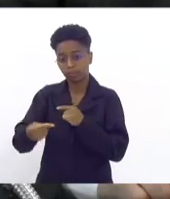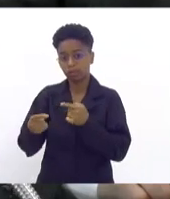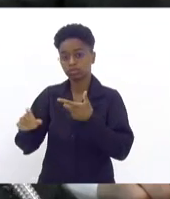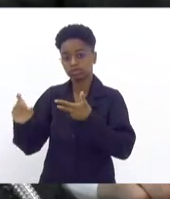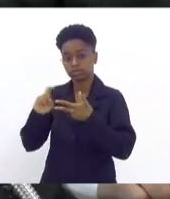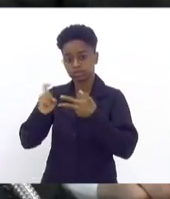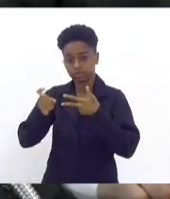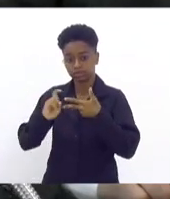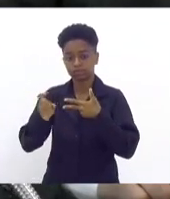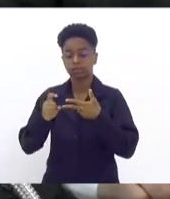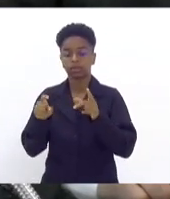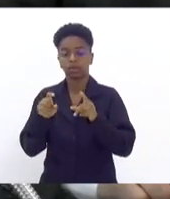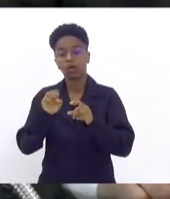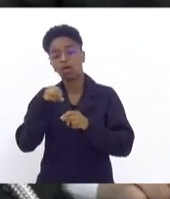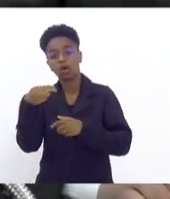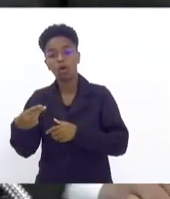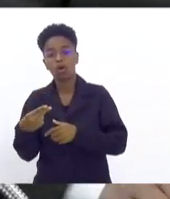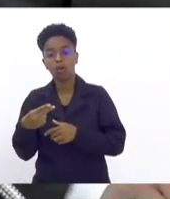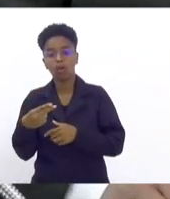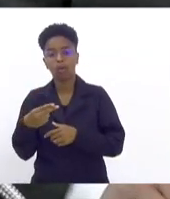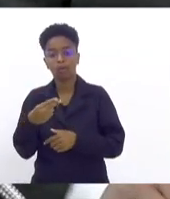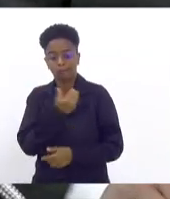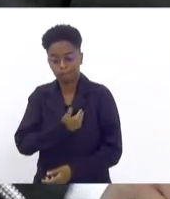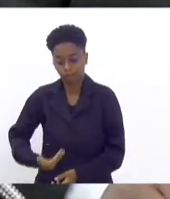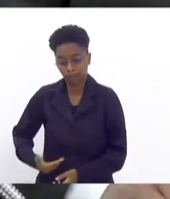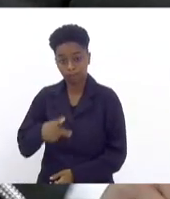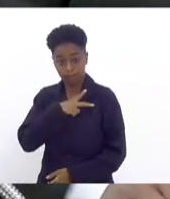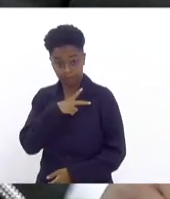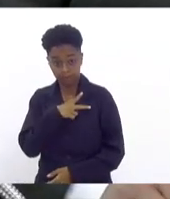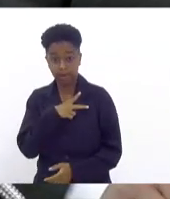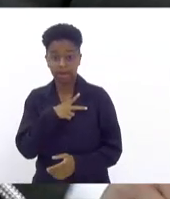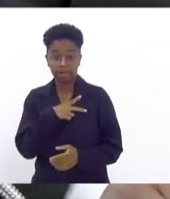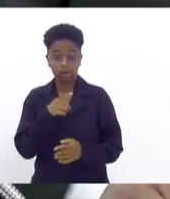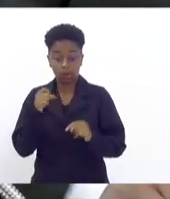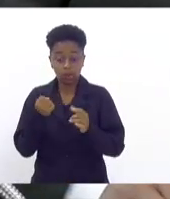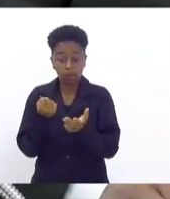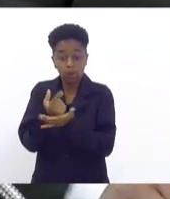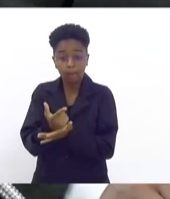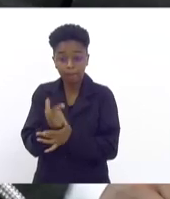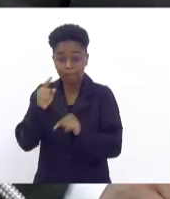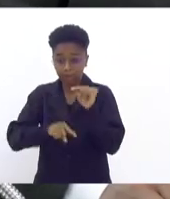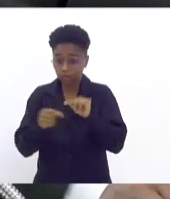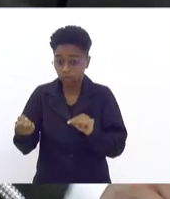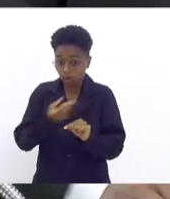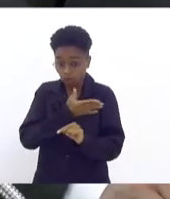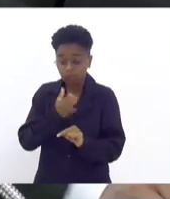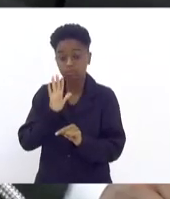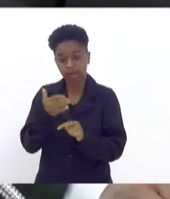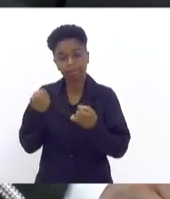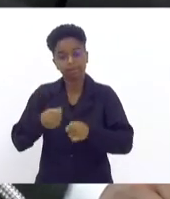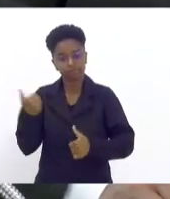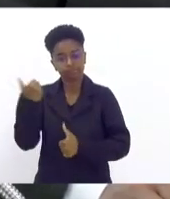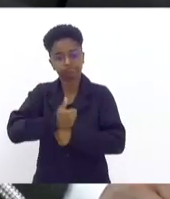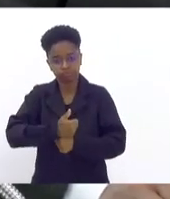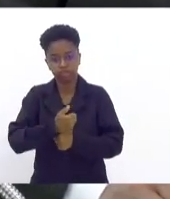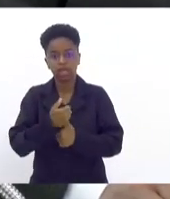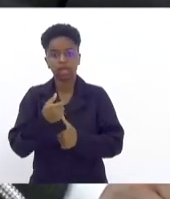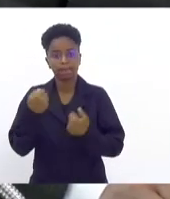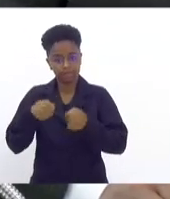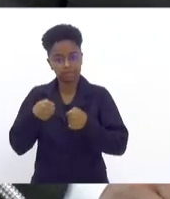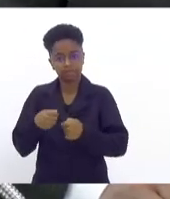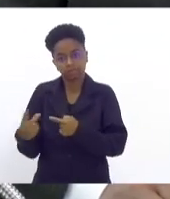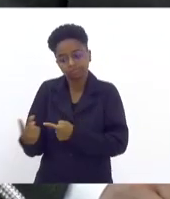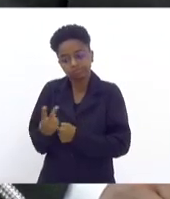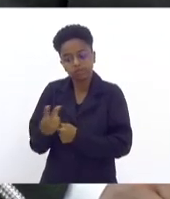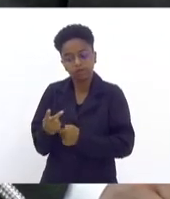o poder público ou mesmo o privado faça nova compra de material... esse material já tem que ser enquadrado. Aí sim.